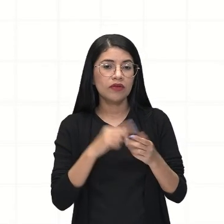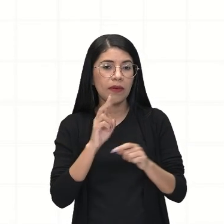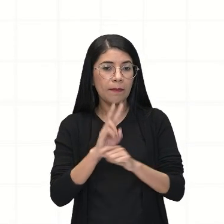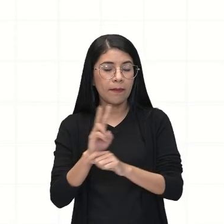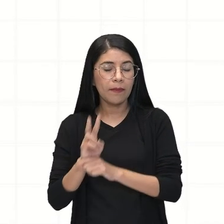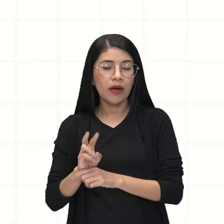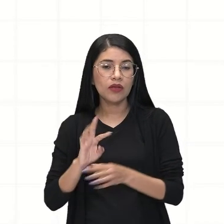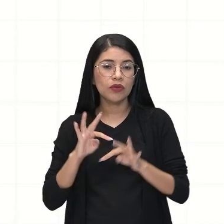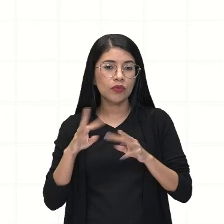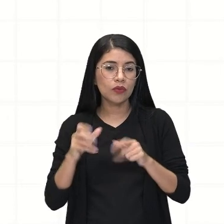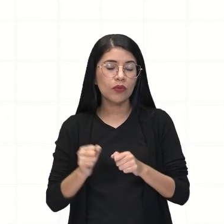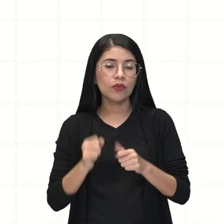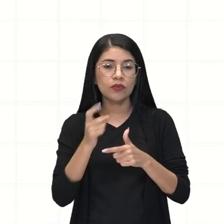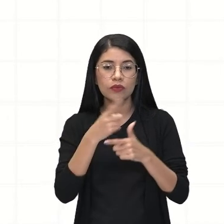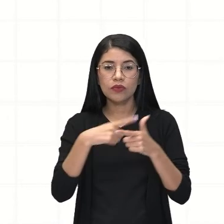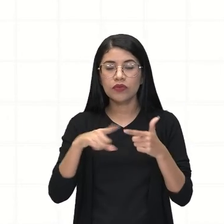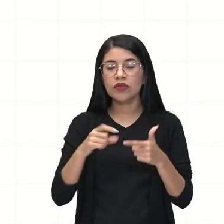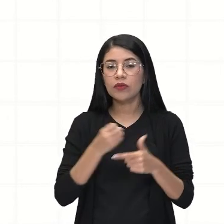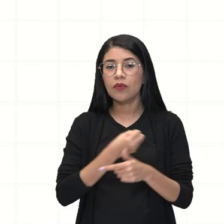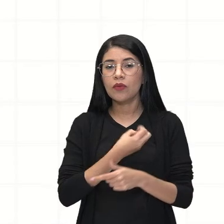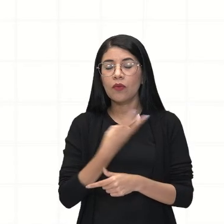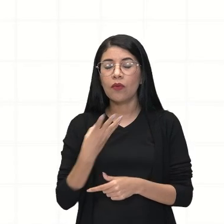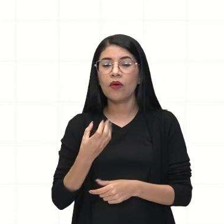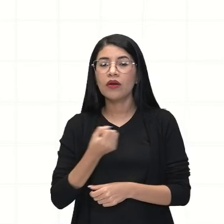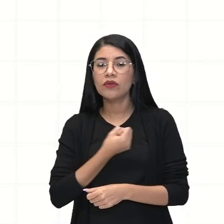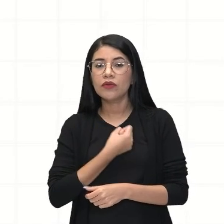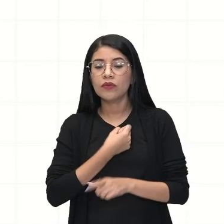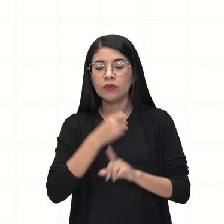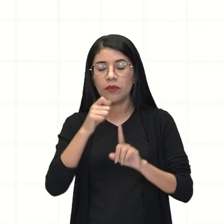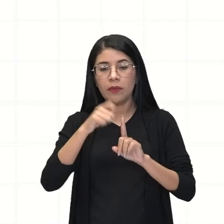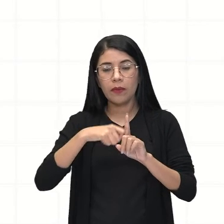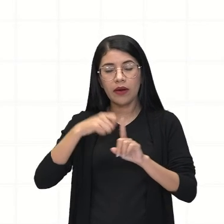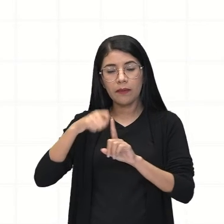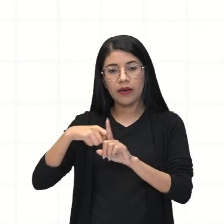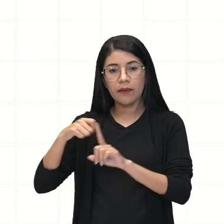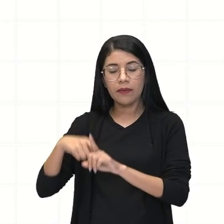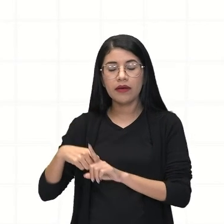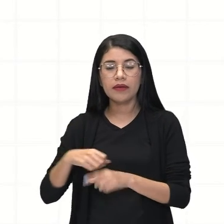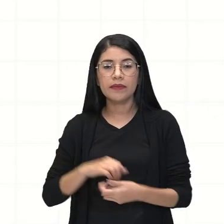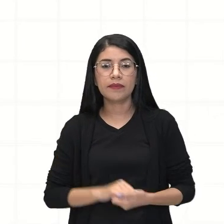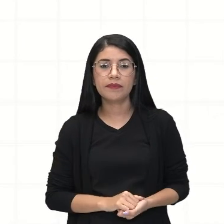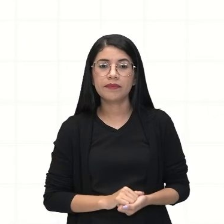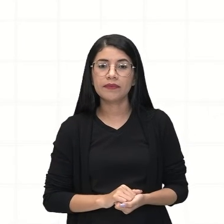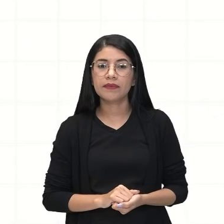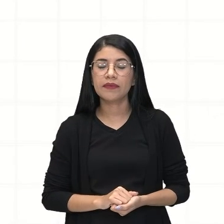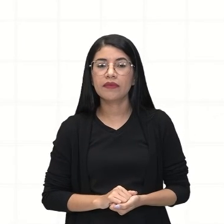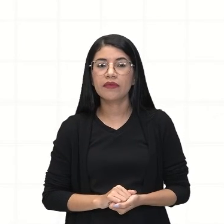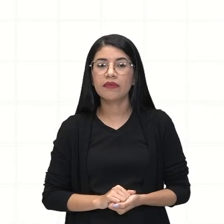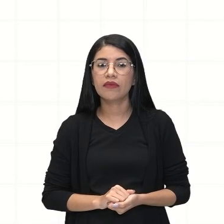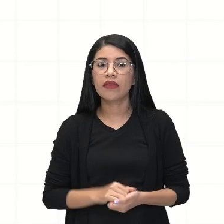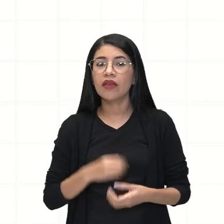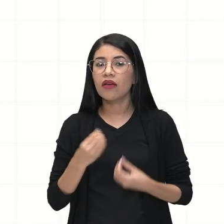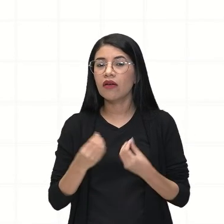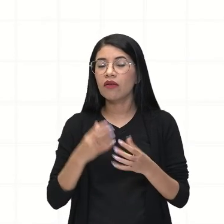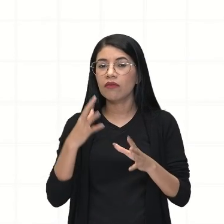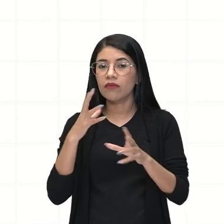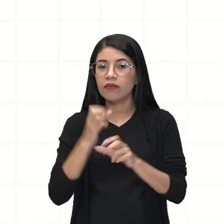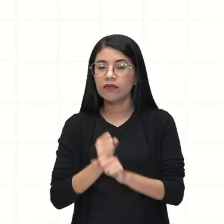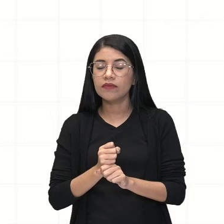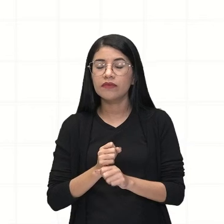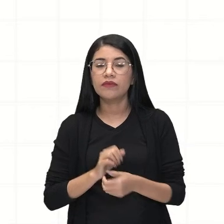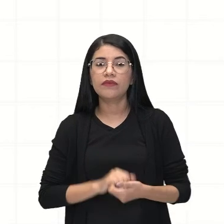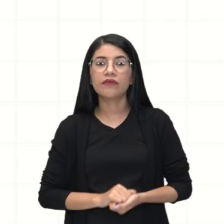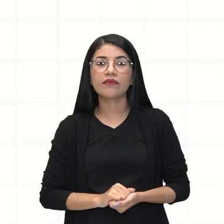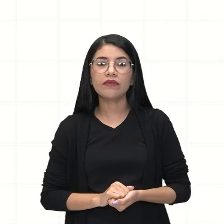pela quantidade de números de meses que a gente vai somar, certo? E aí, como é que vai ficar esse cálculo,